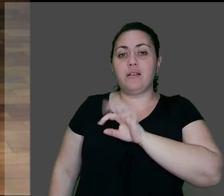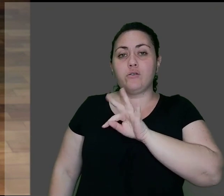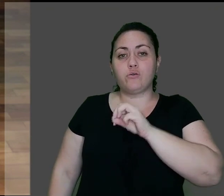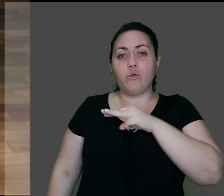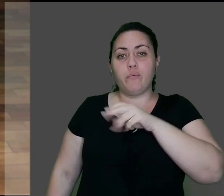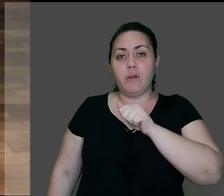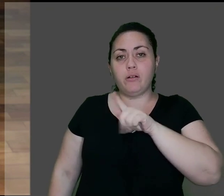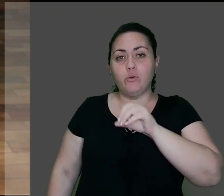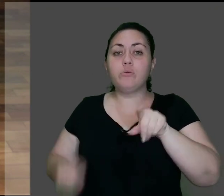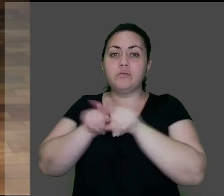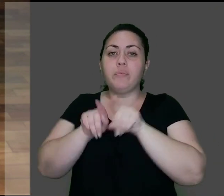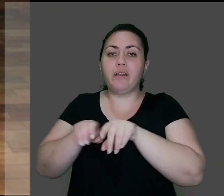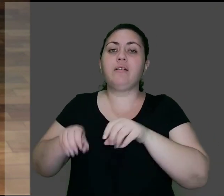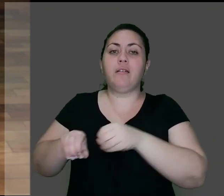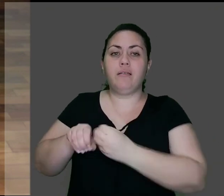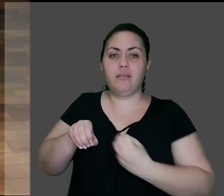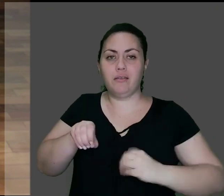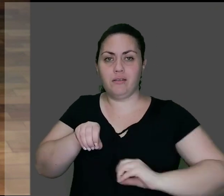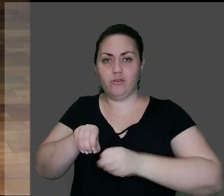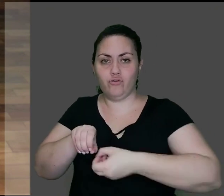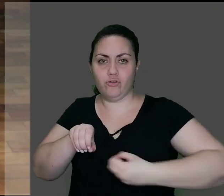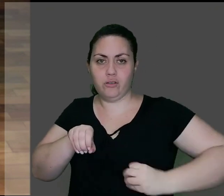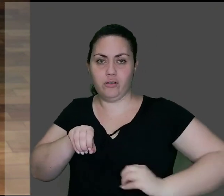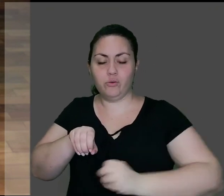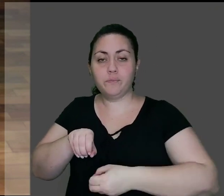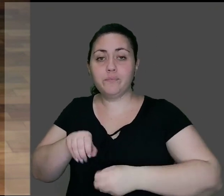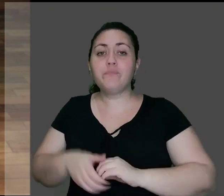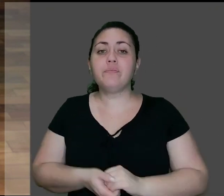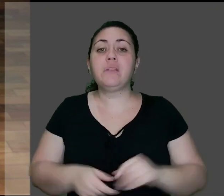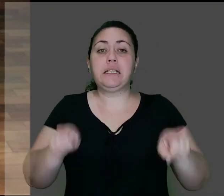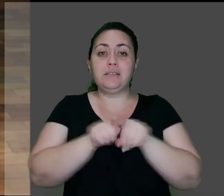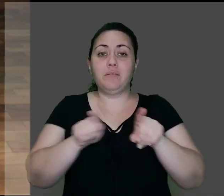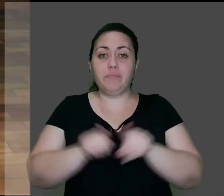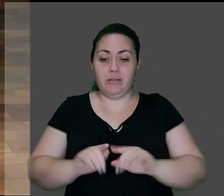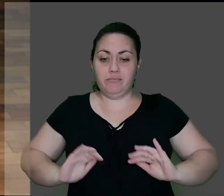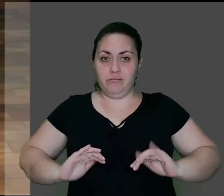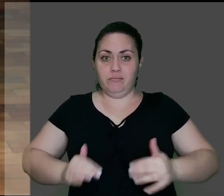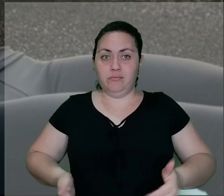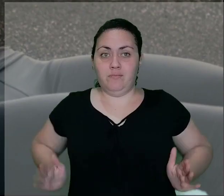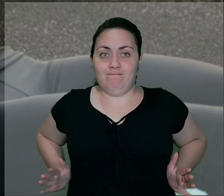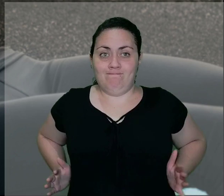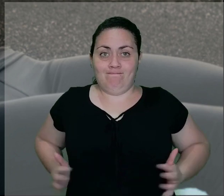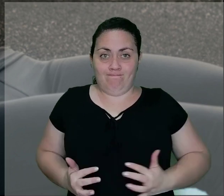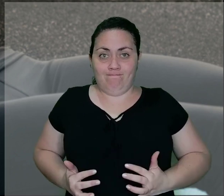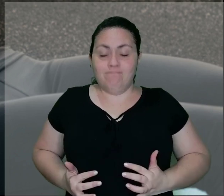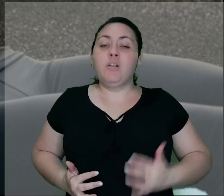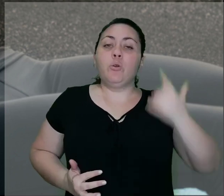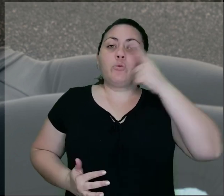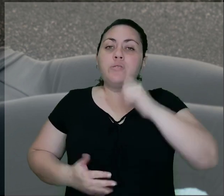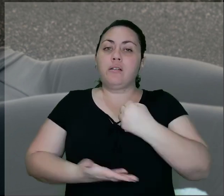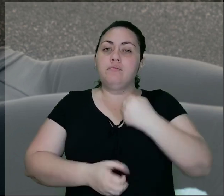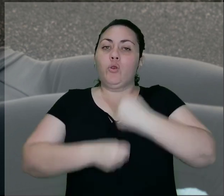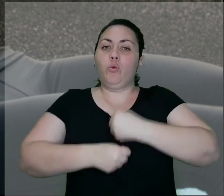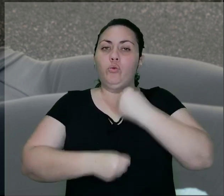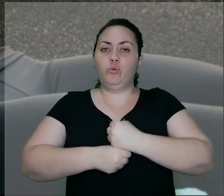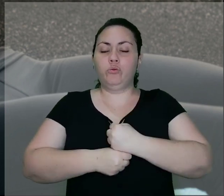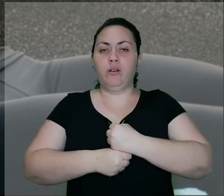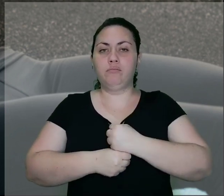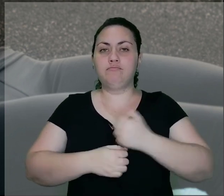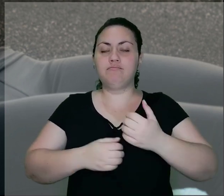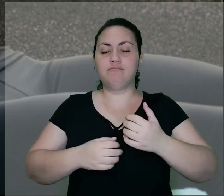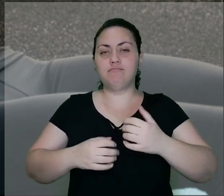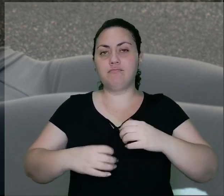disso, os músculos abdominais e dorsais estabilizam a coluna vertebral. E você sabia que, na